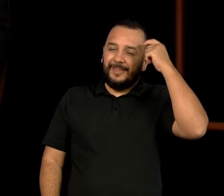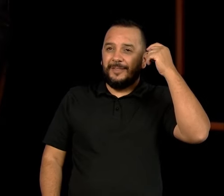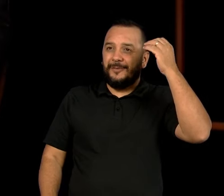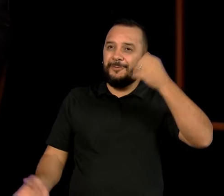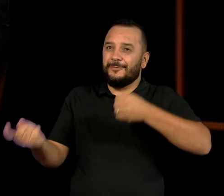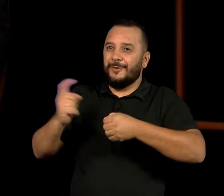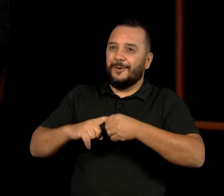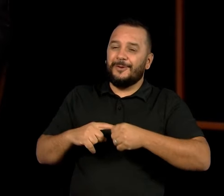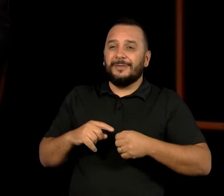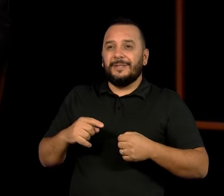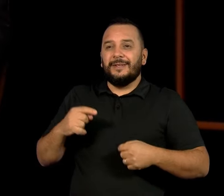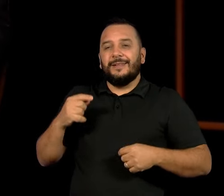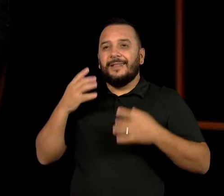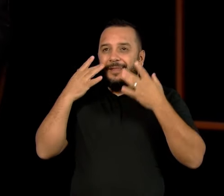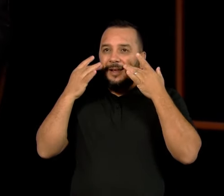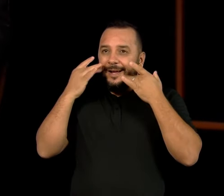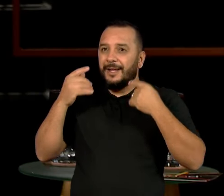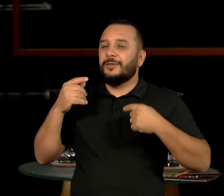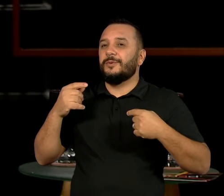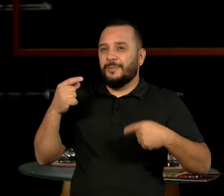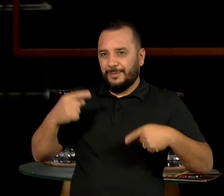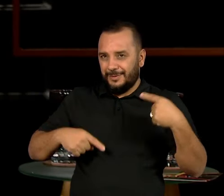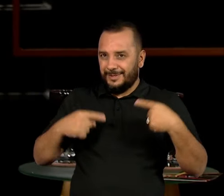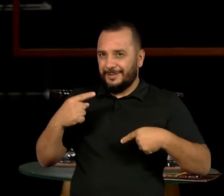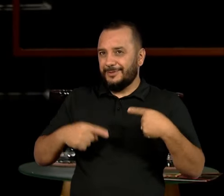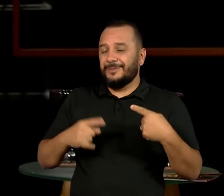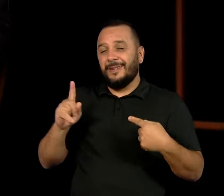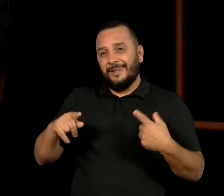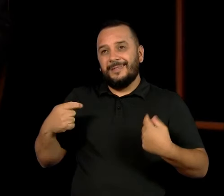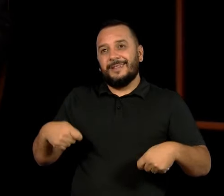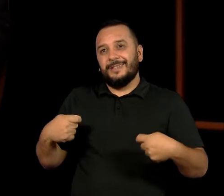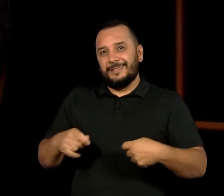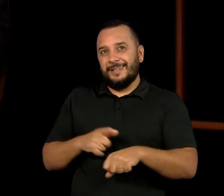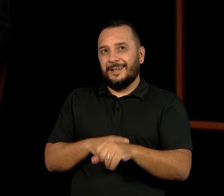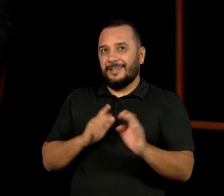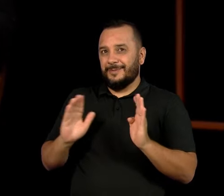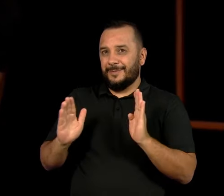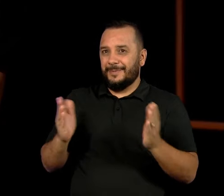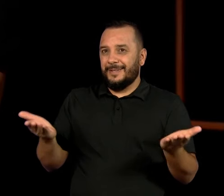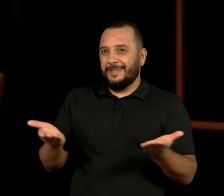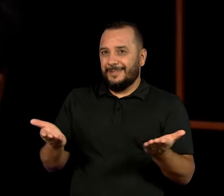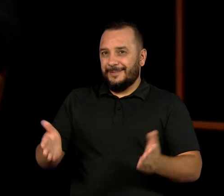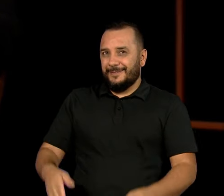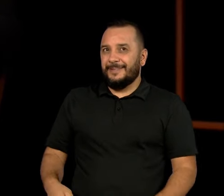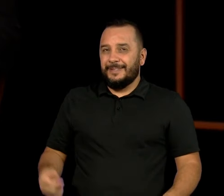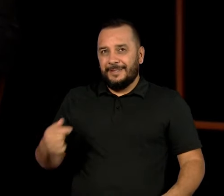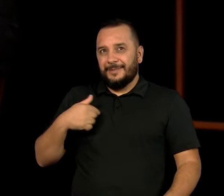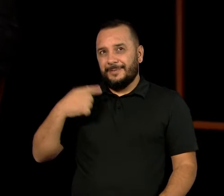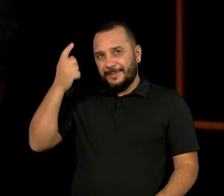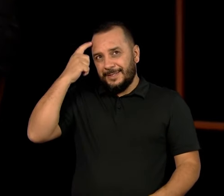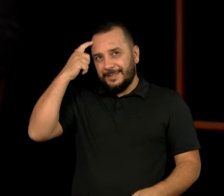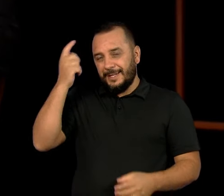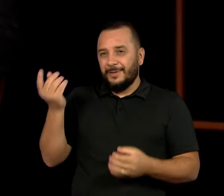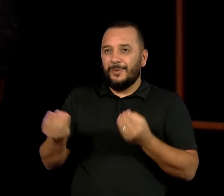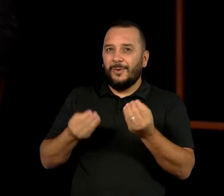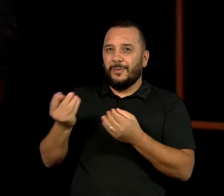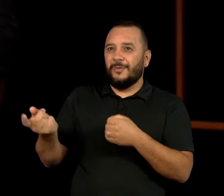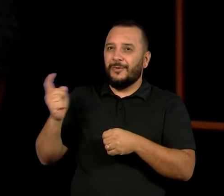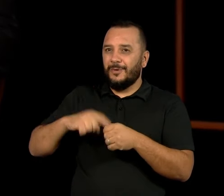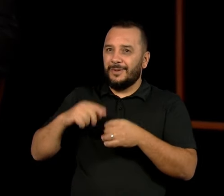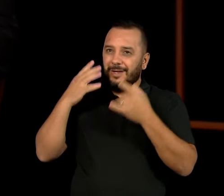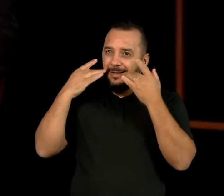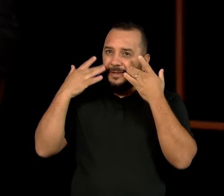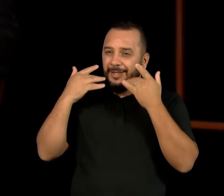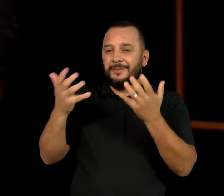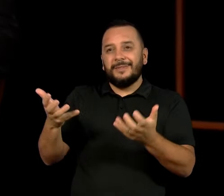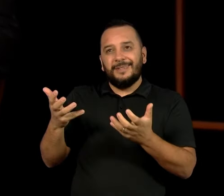do teatro político, que pode ser necessário nesse momento também. Tenho pensado muito sobre como voltar ao teatro. Mas eu tenho